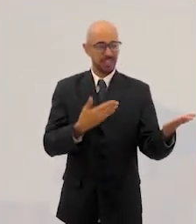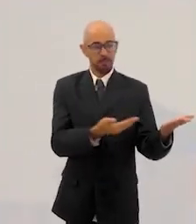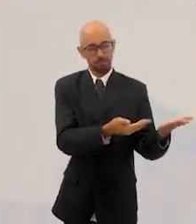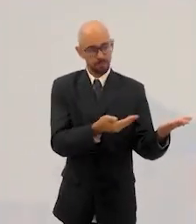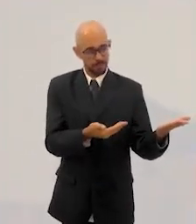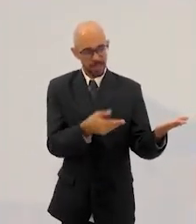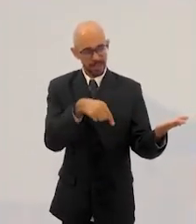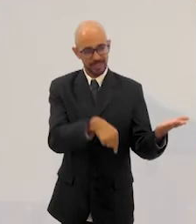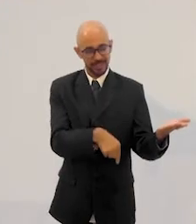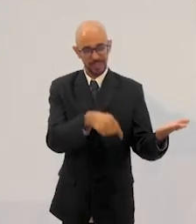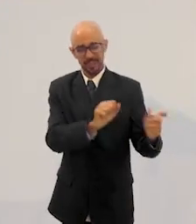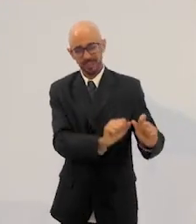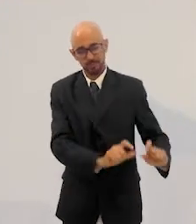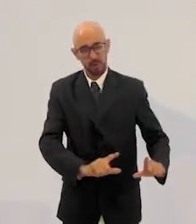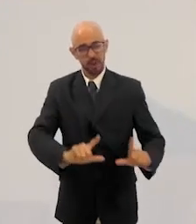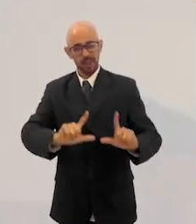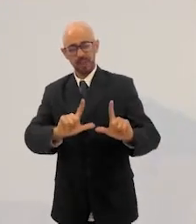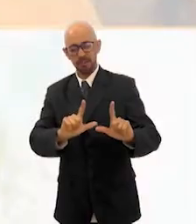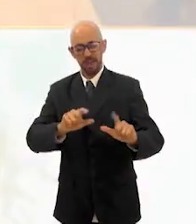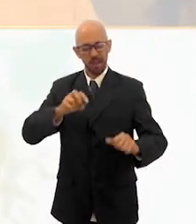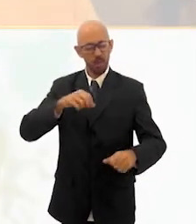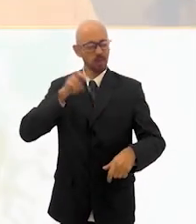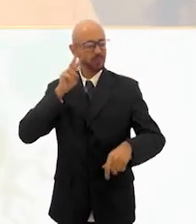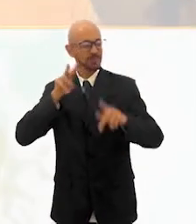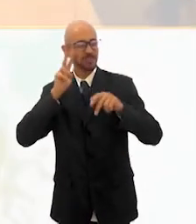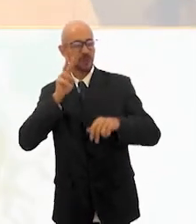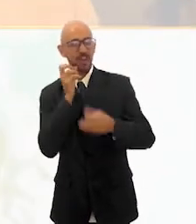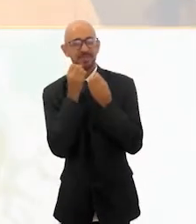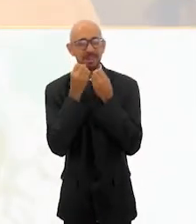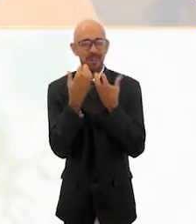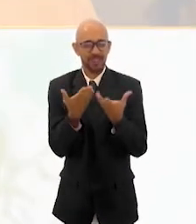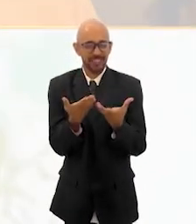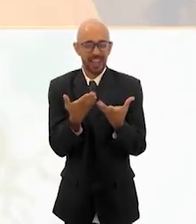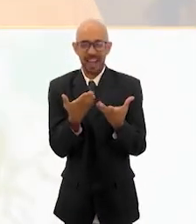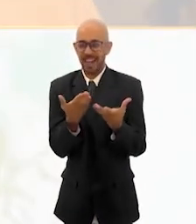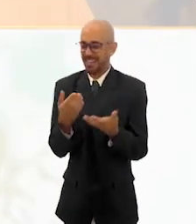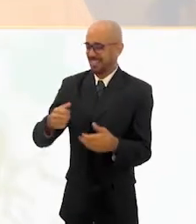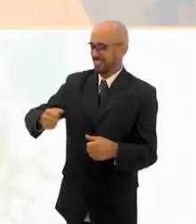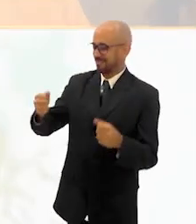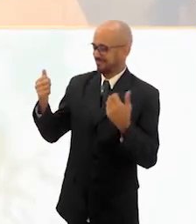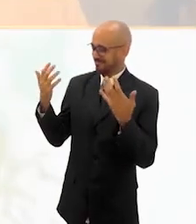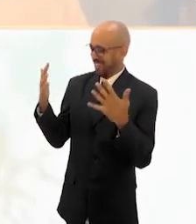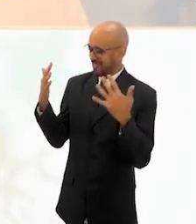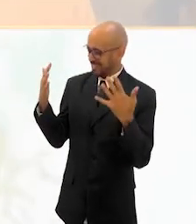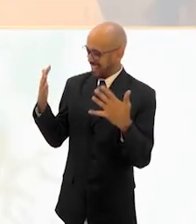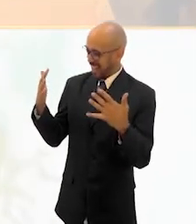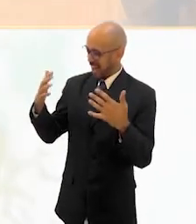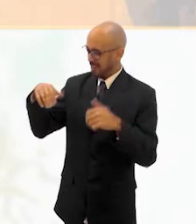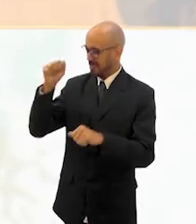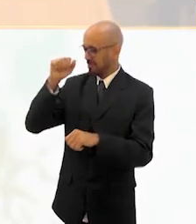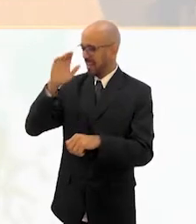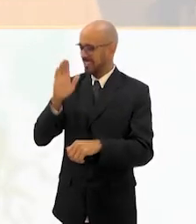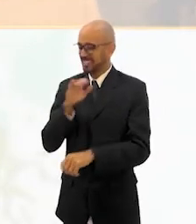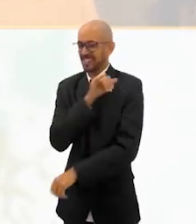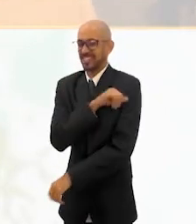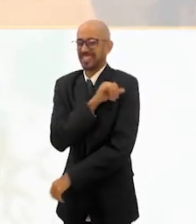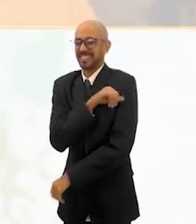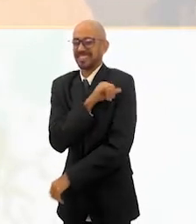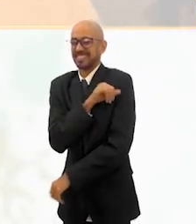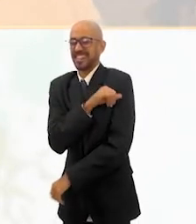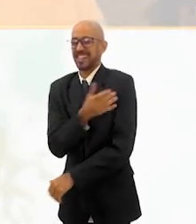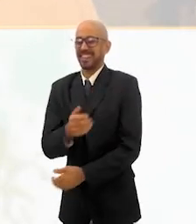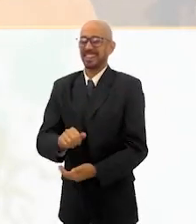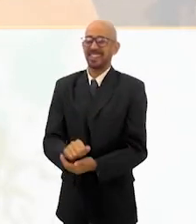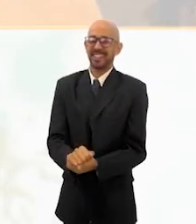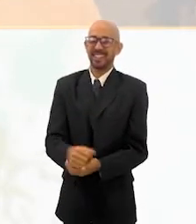no programa com tantas histórias para contar. Salve, salve, Brasil, Rio de Janeiro, salve, Daniela, Aluba. Assim,